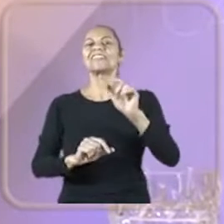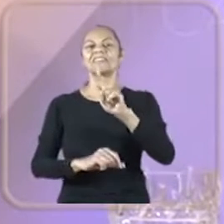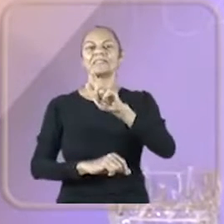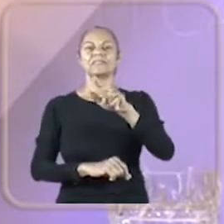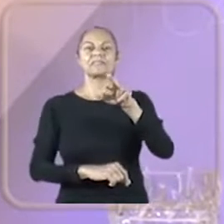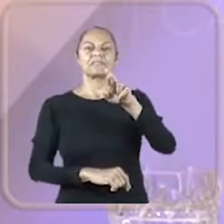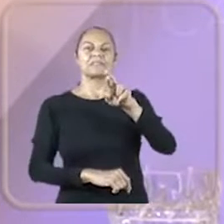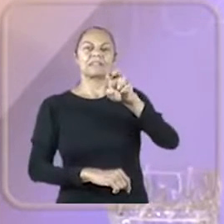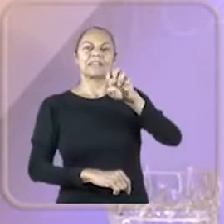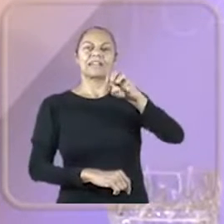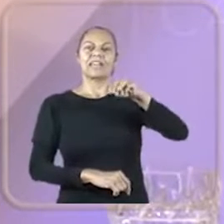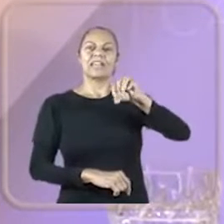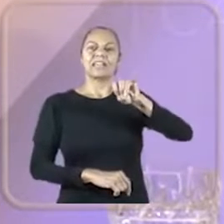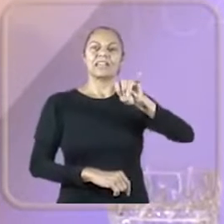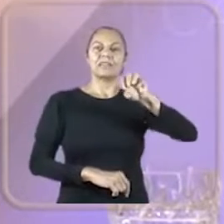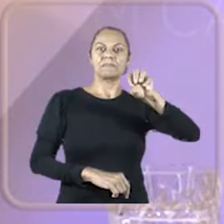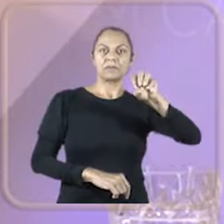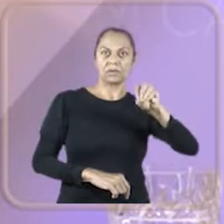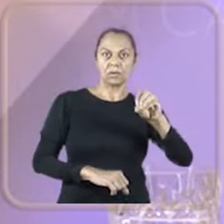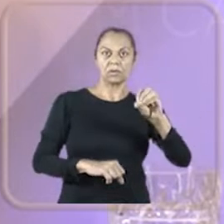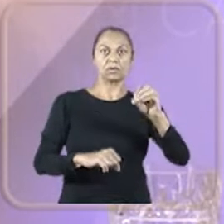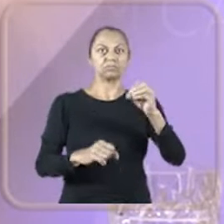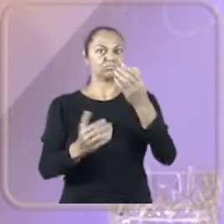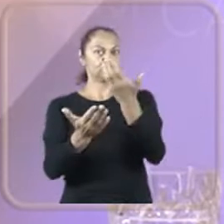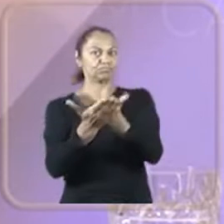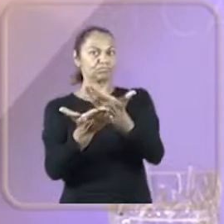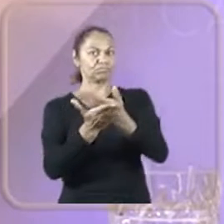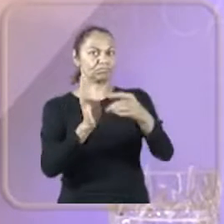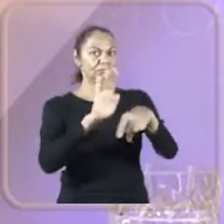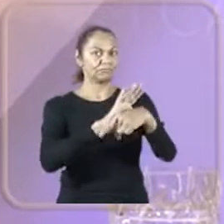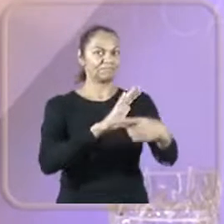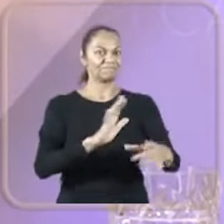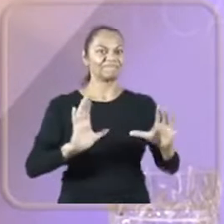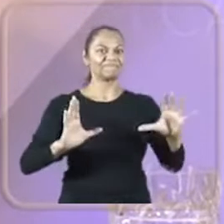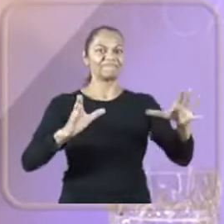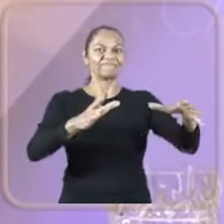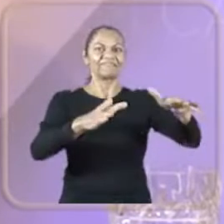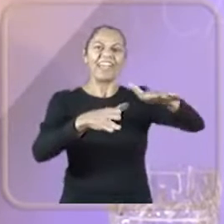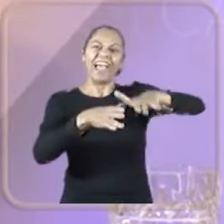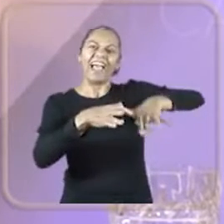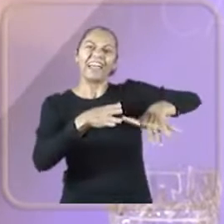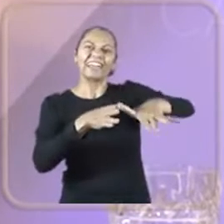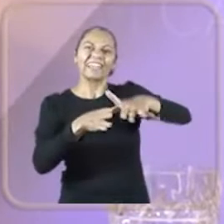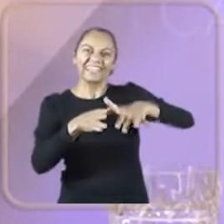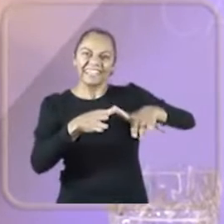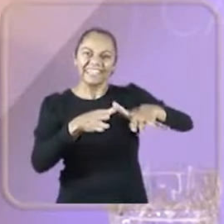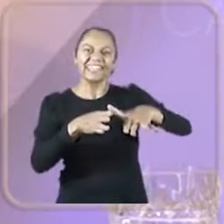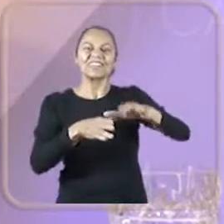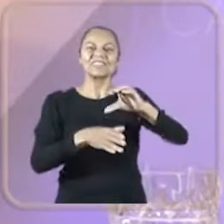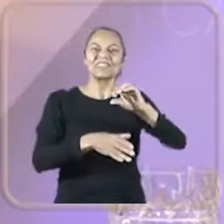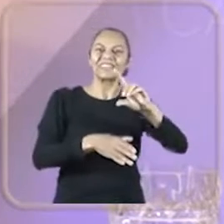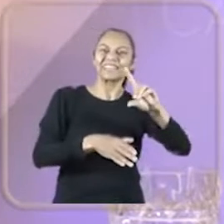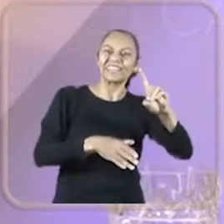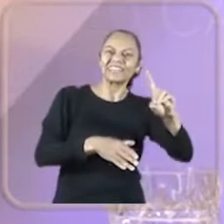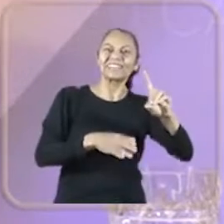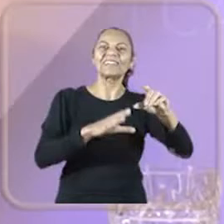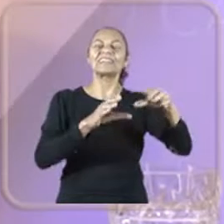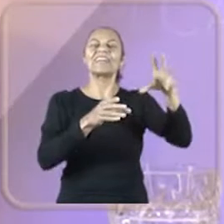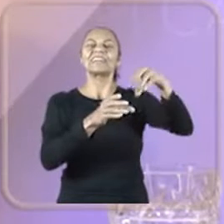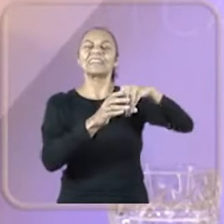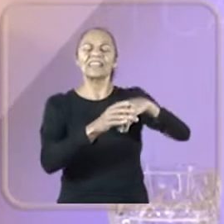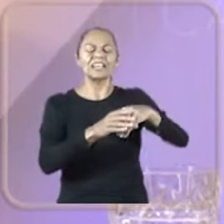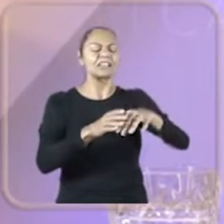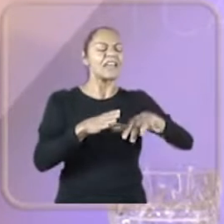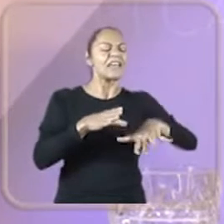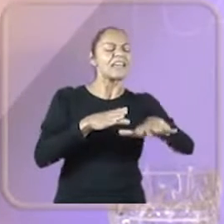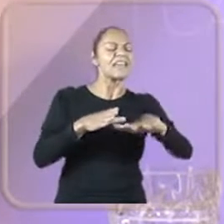Então, imagina resgatar os grêmios e garantir que os membros, né, os coordenadores dos